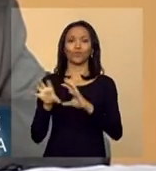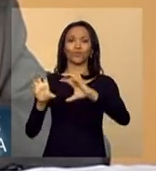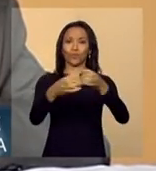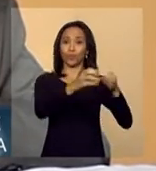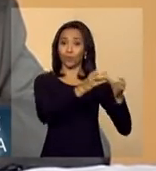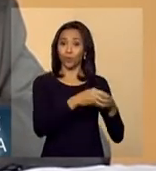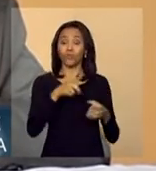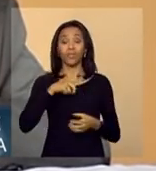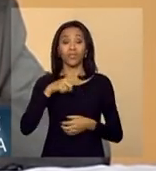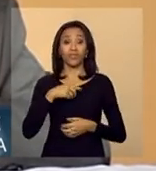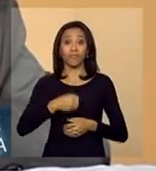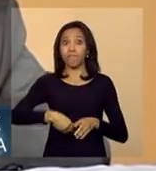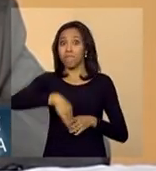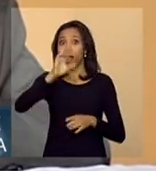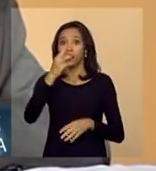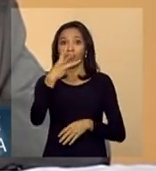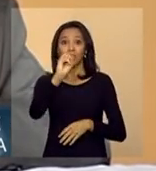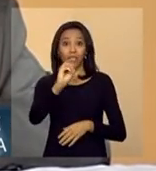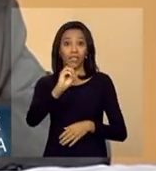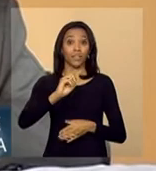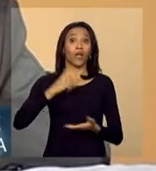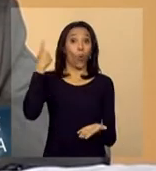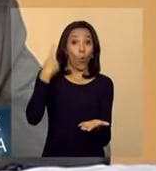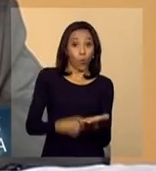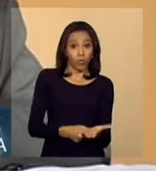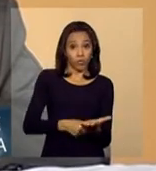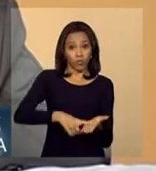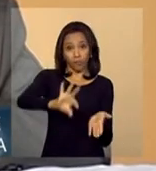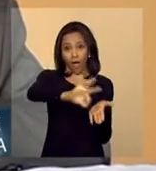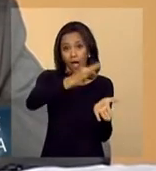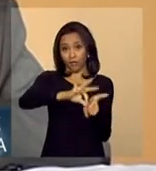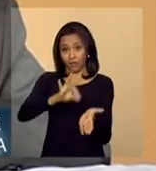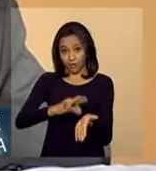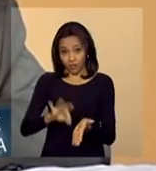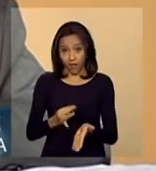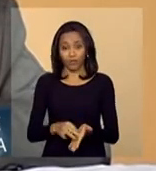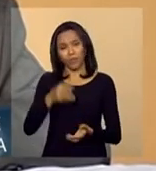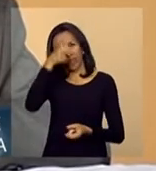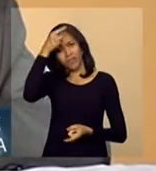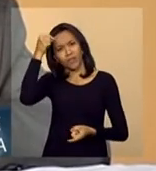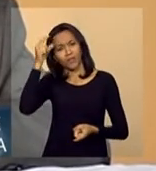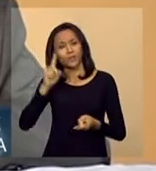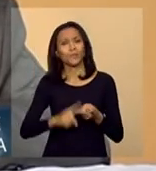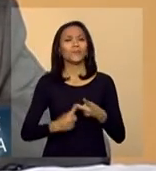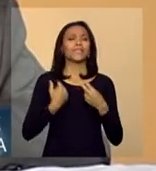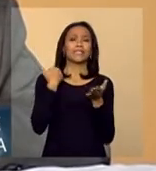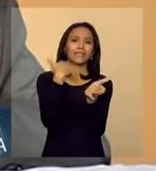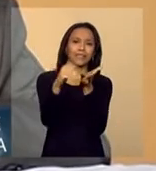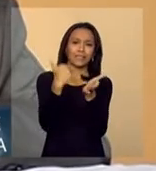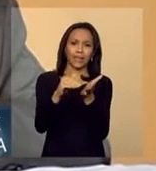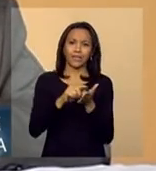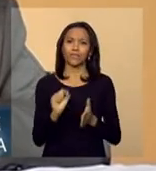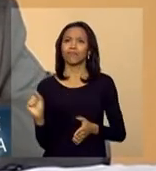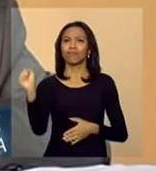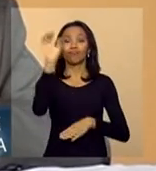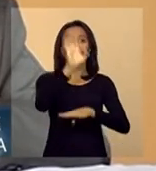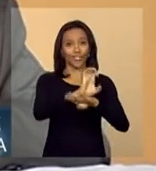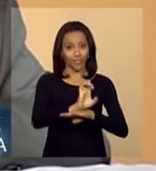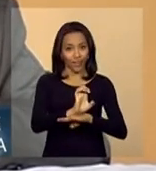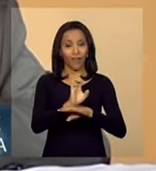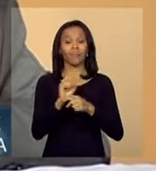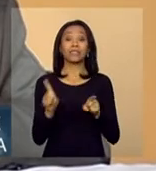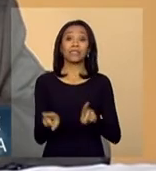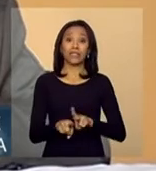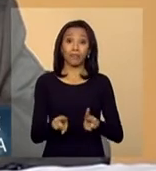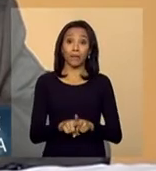30 acordos assinados com prefeituras, com às vezes secretarias estaduais, algumas